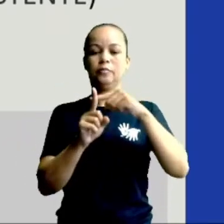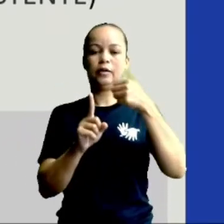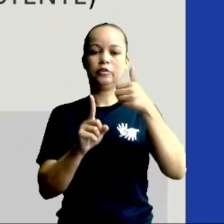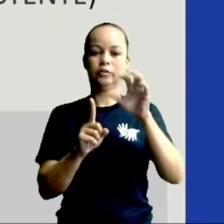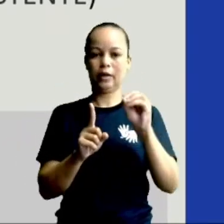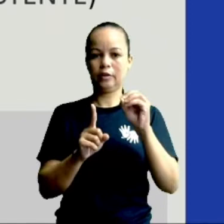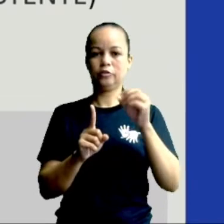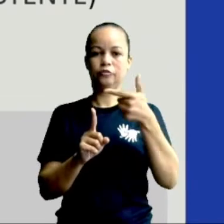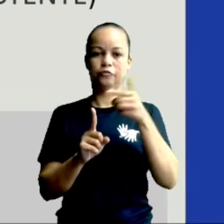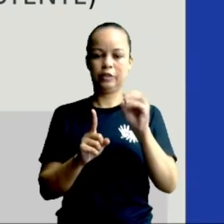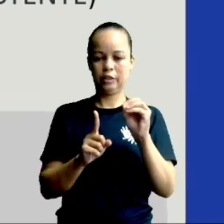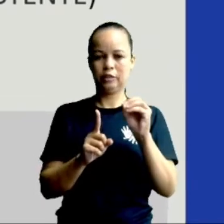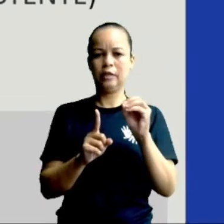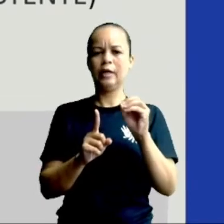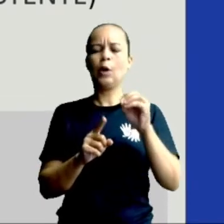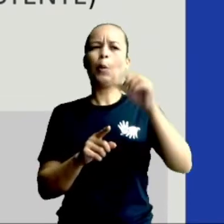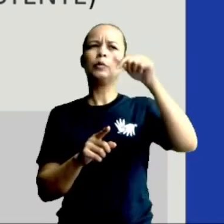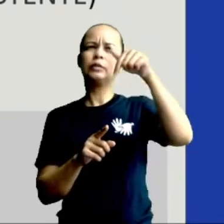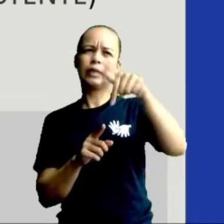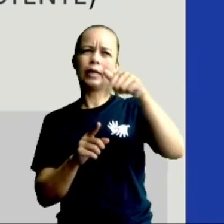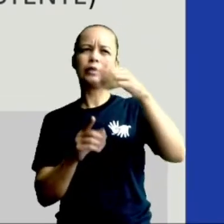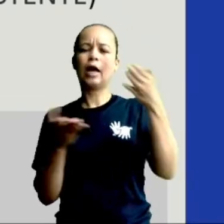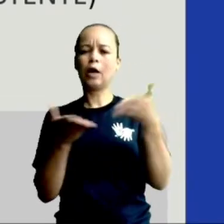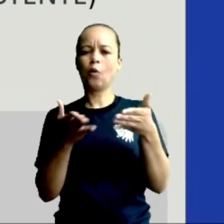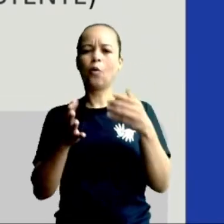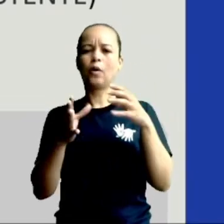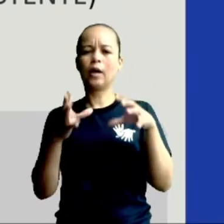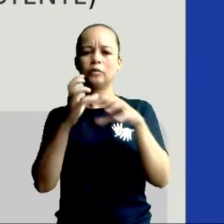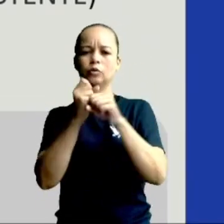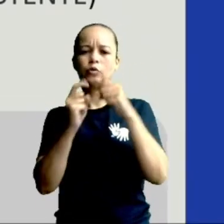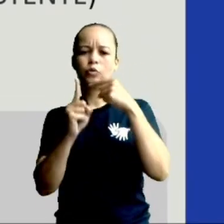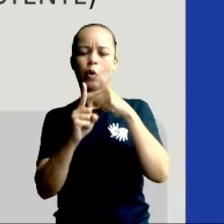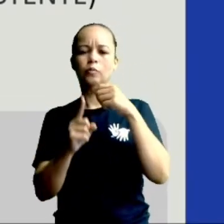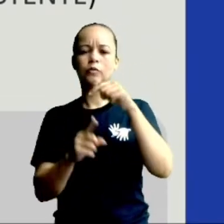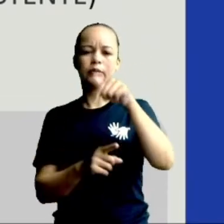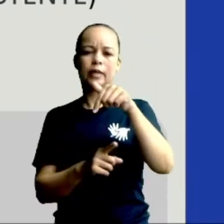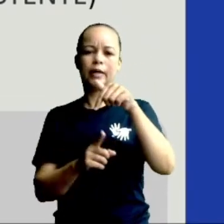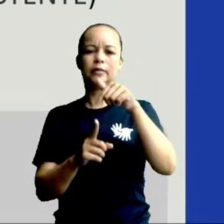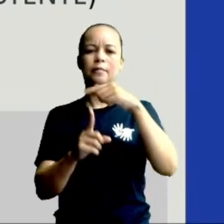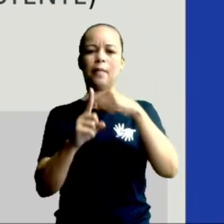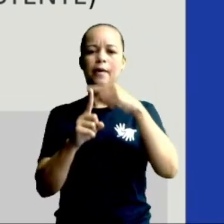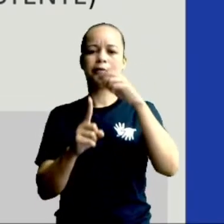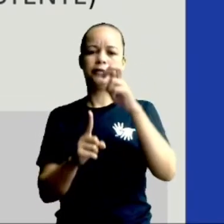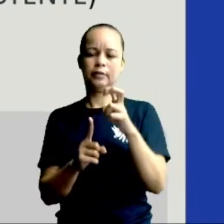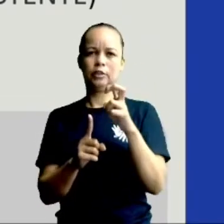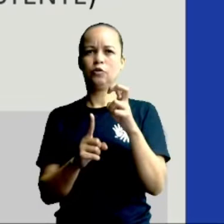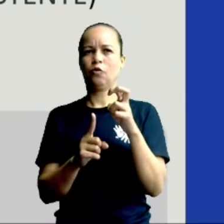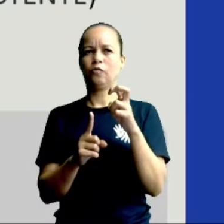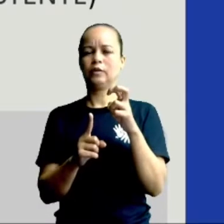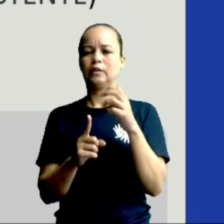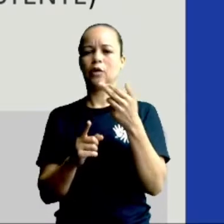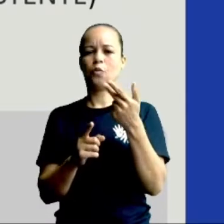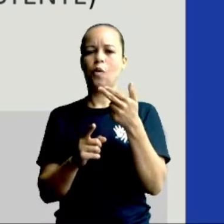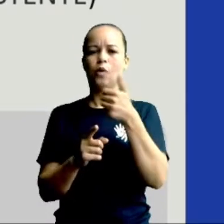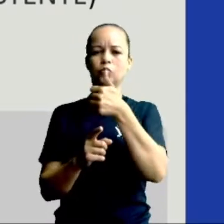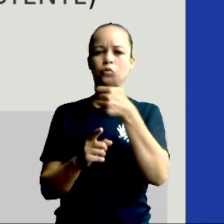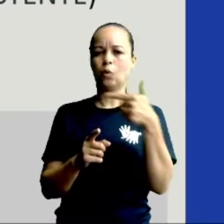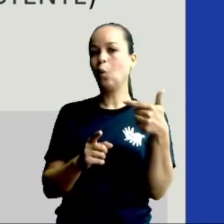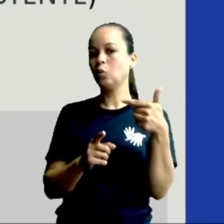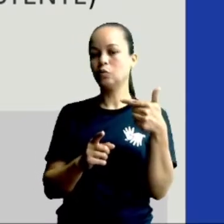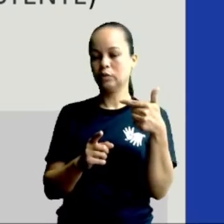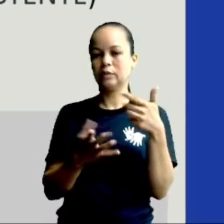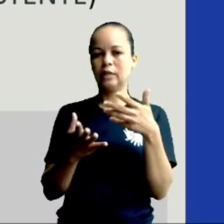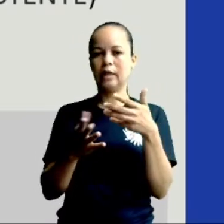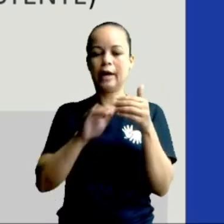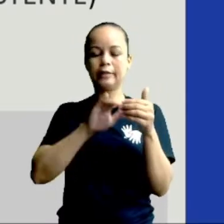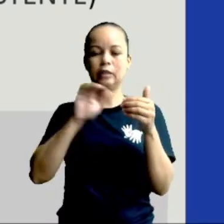E agora eu vou somar, ó, o 7 mais 5. Opa, professora, 7 mais 5 vai me dar 12. Então, o que é que eu vou